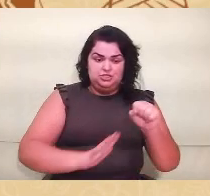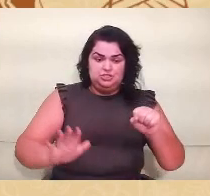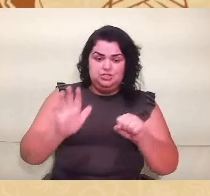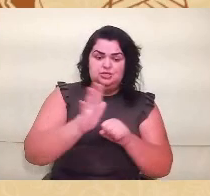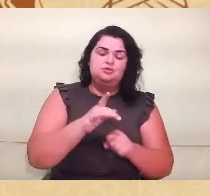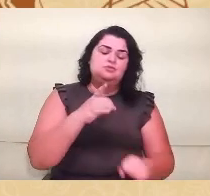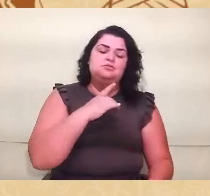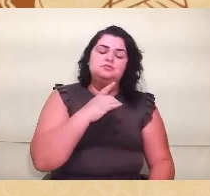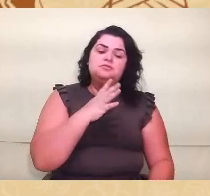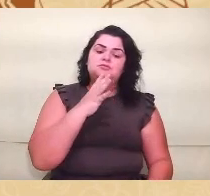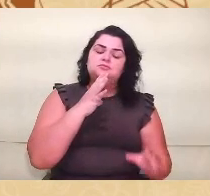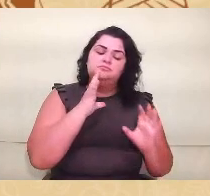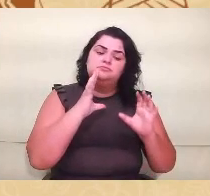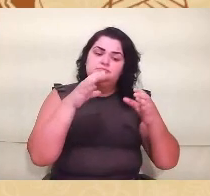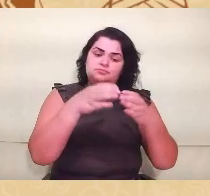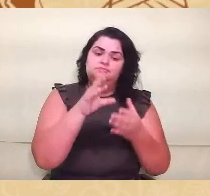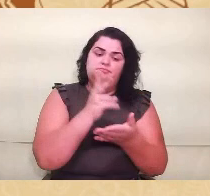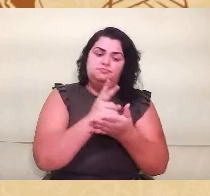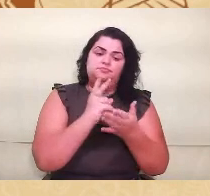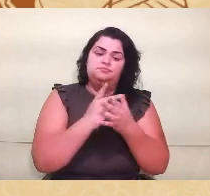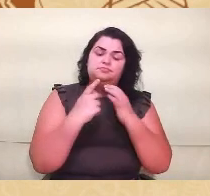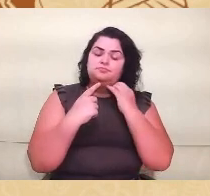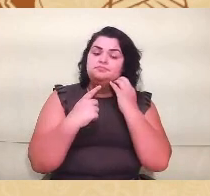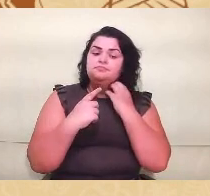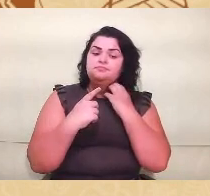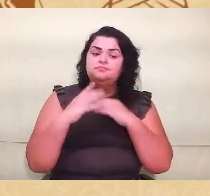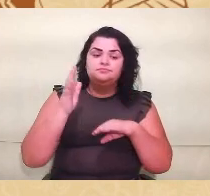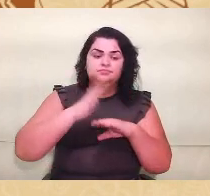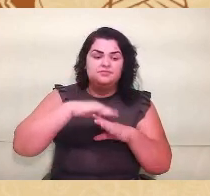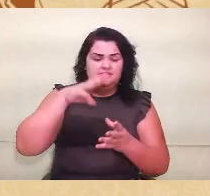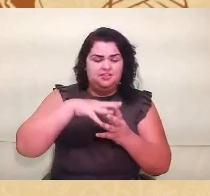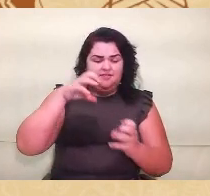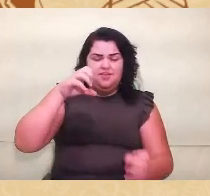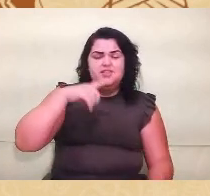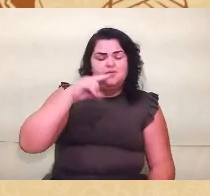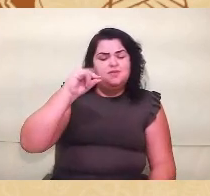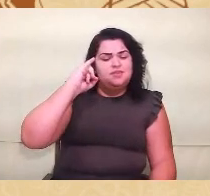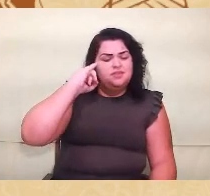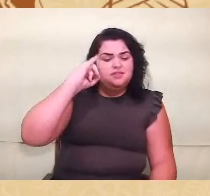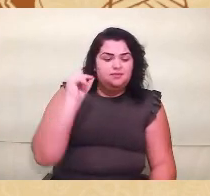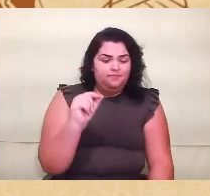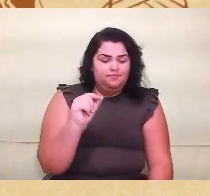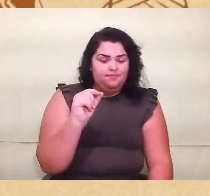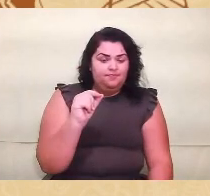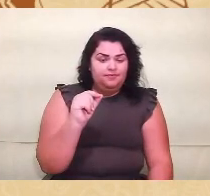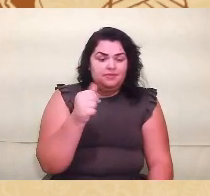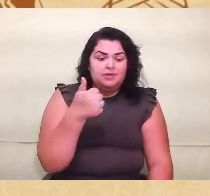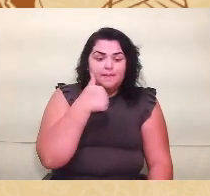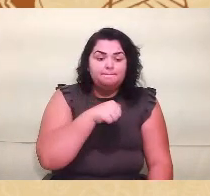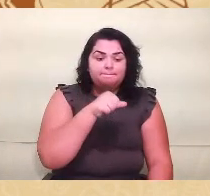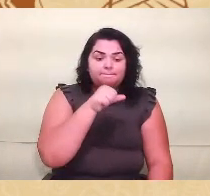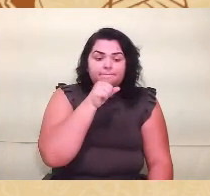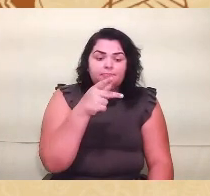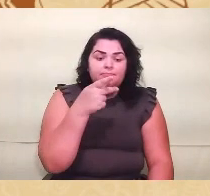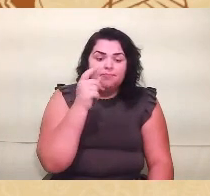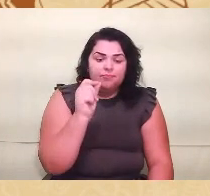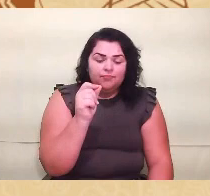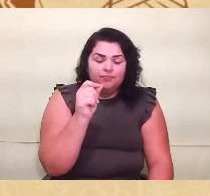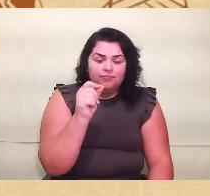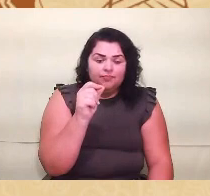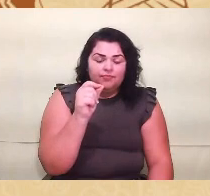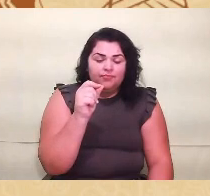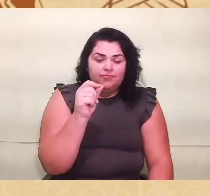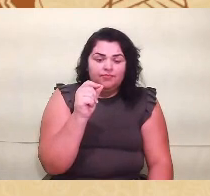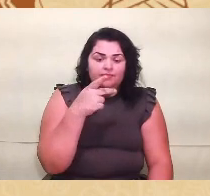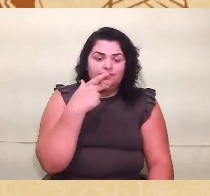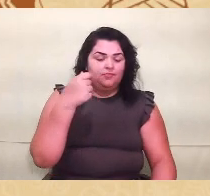aconselhamento. E os mais velhos, você tem uma ideia. Minha mãe falou assim: nunca aprenda a dirigir. Eu não dirijo até hoje, nunca